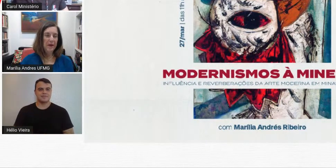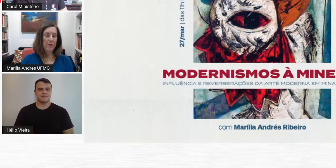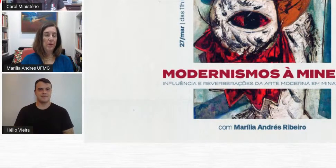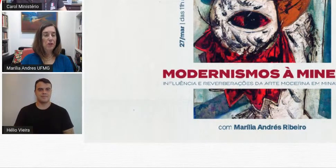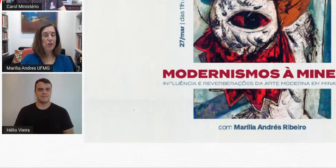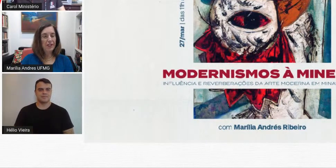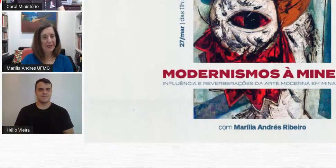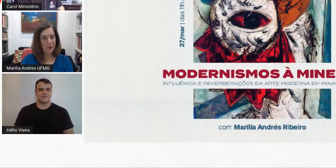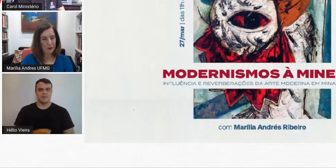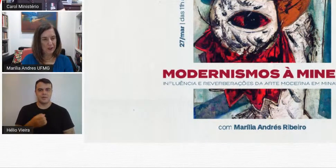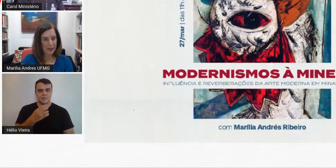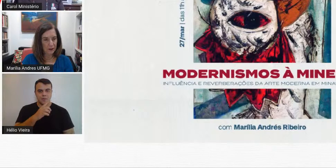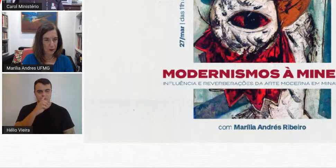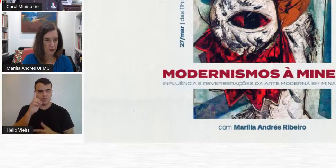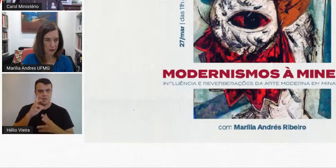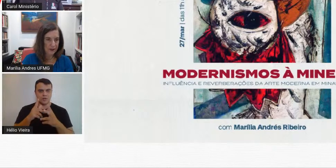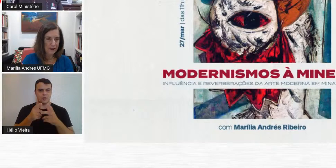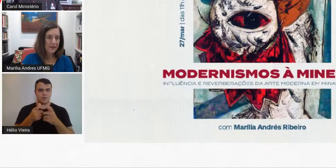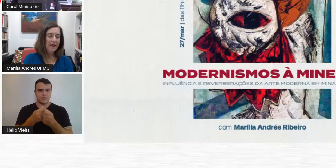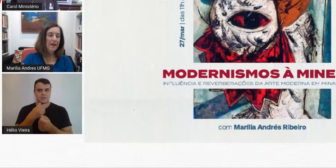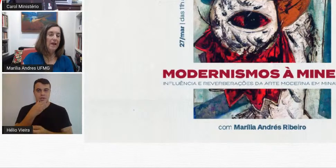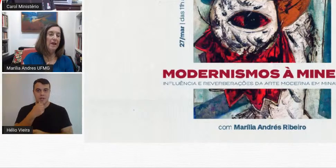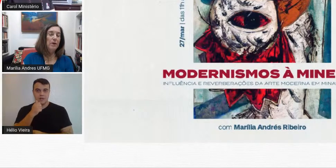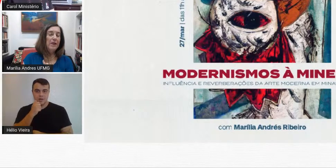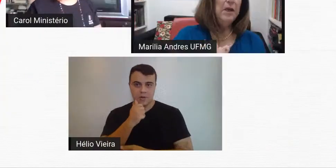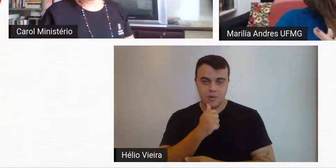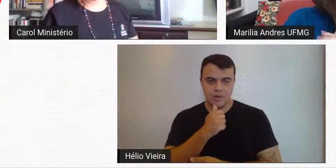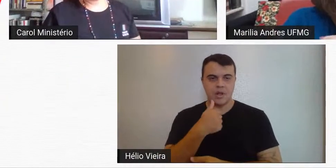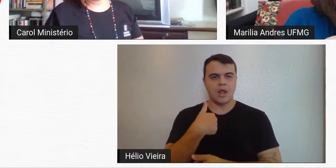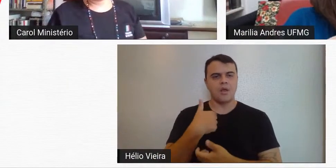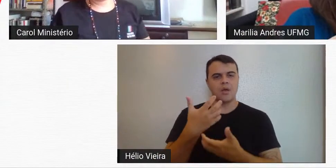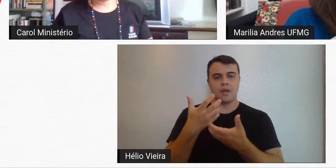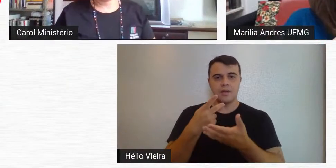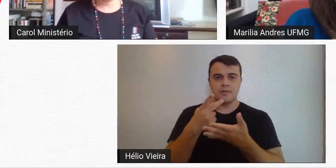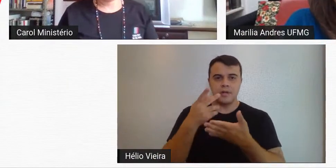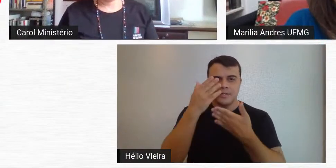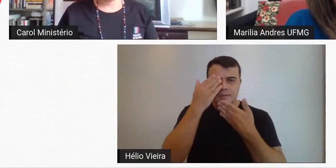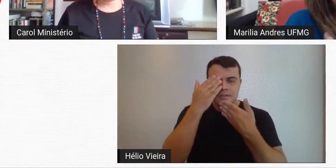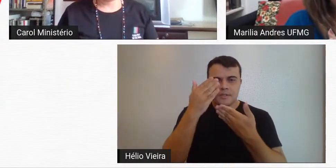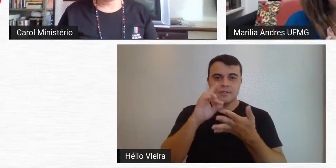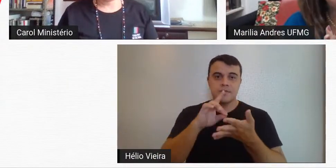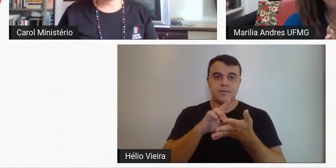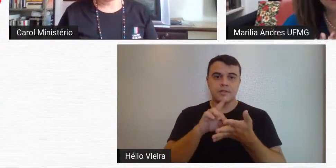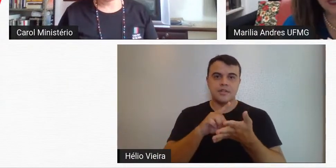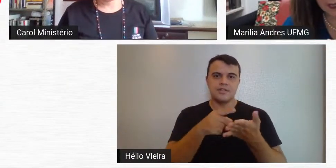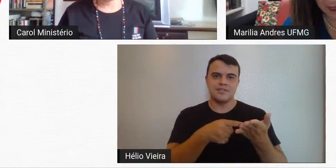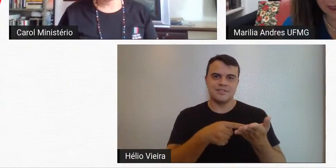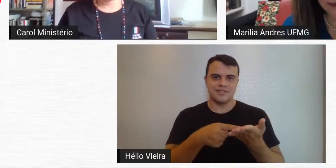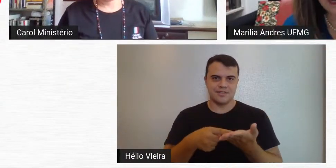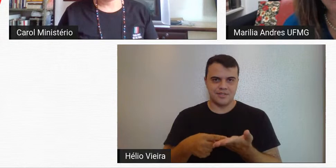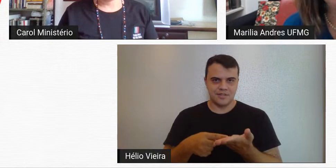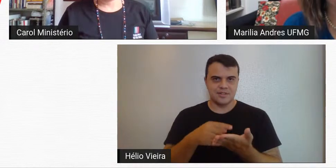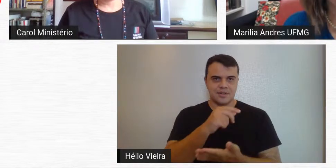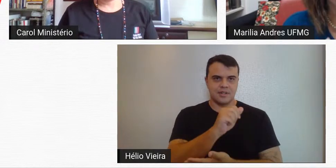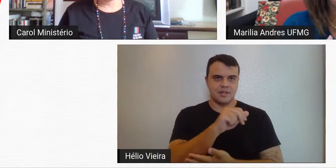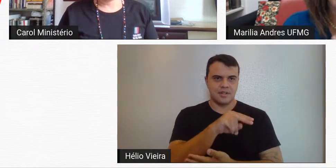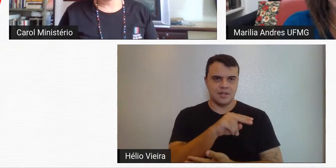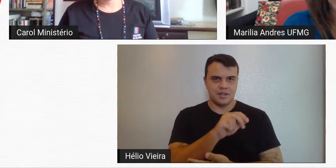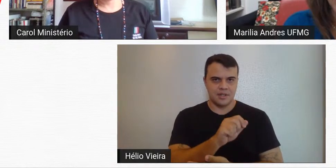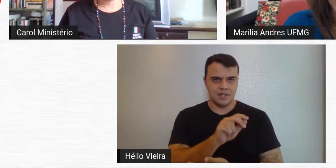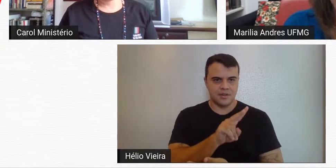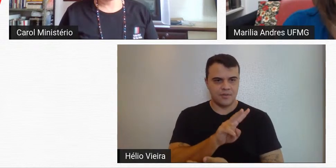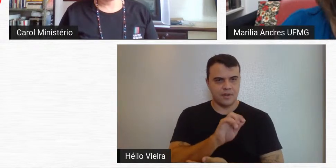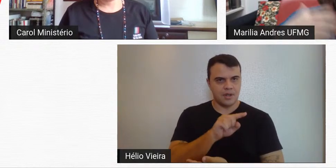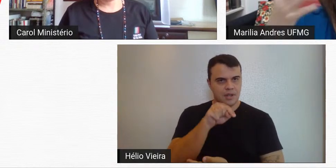Bom dia a todos e a todas. Eu queria primeiro agradecer o convite da Ana Villela para